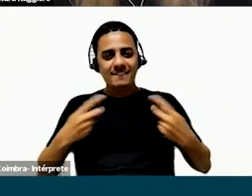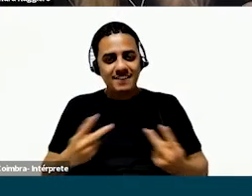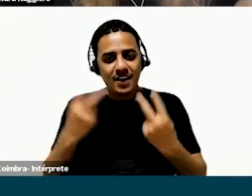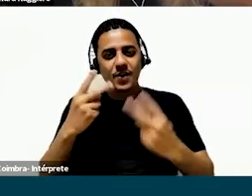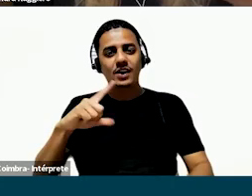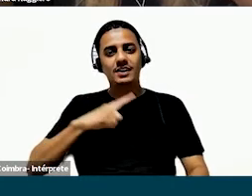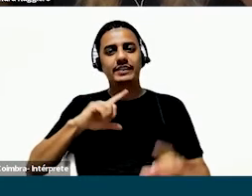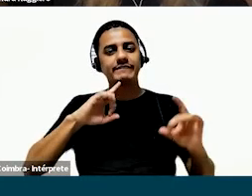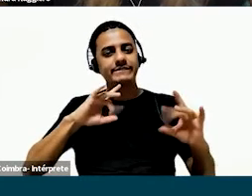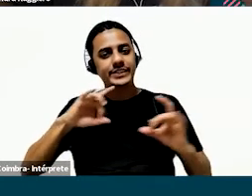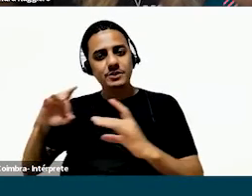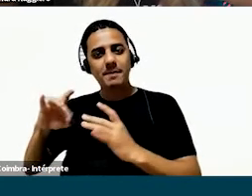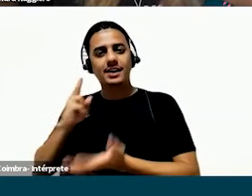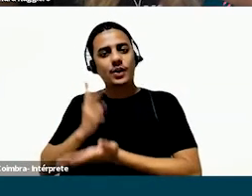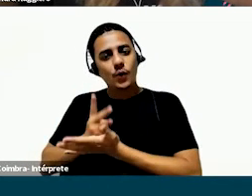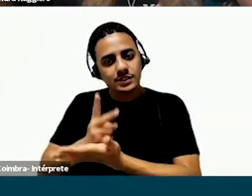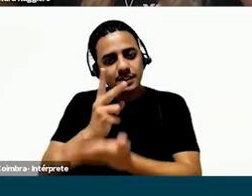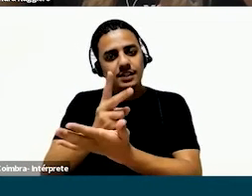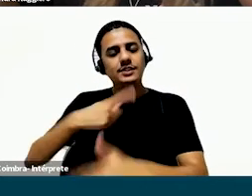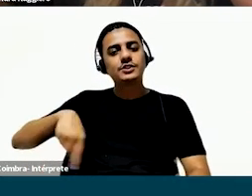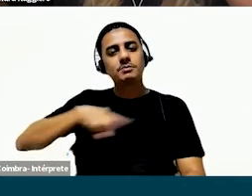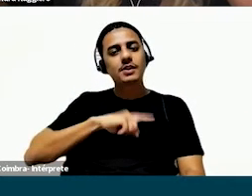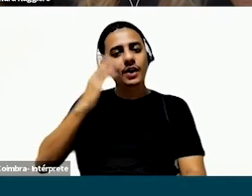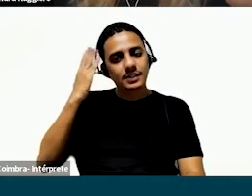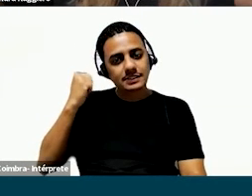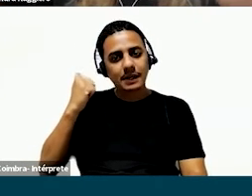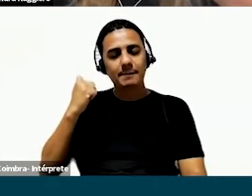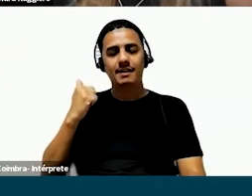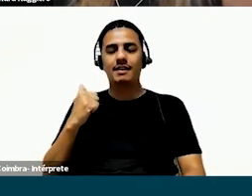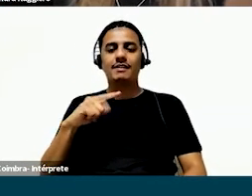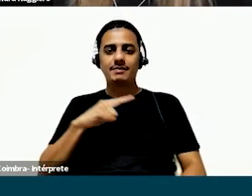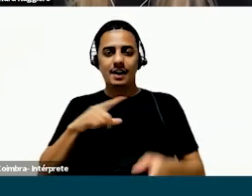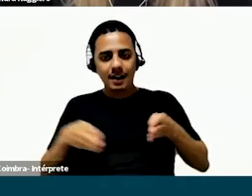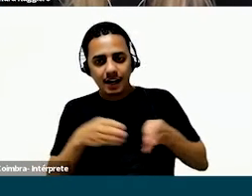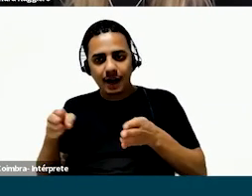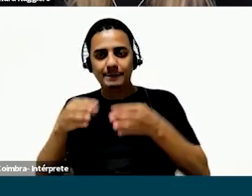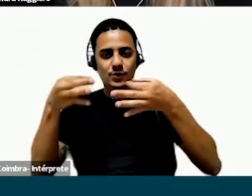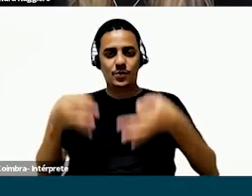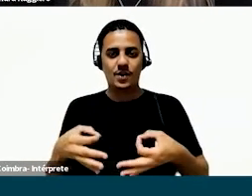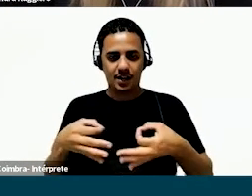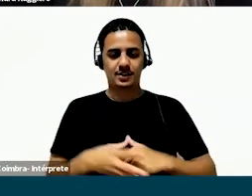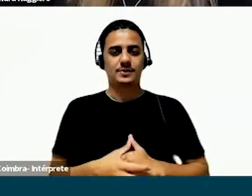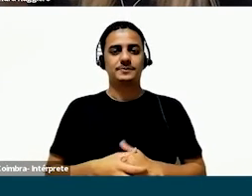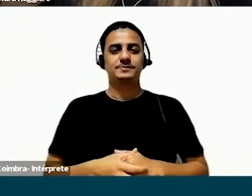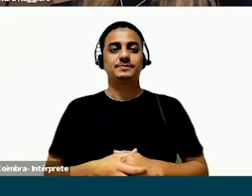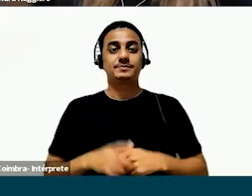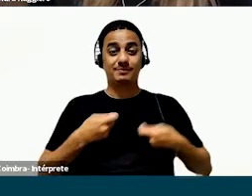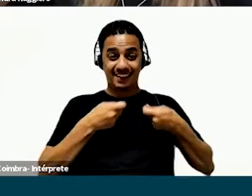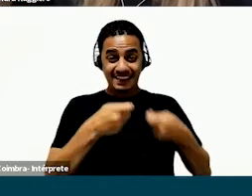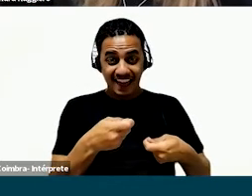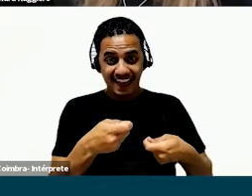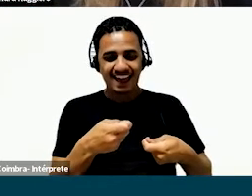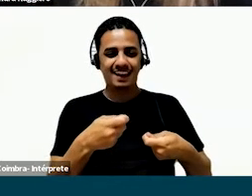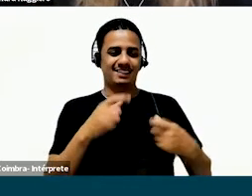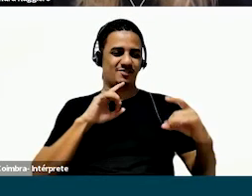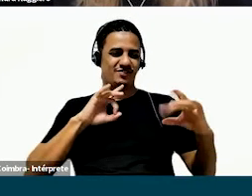ajuda a ter um feedback constante para entender se a gente está ali no caminho correto, né? E